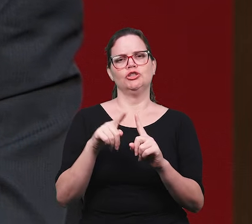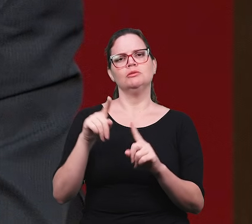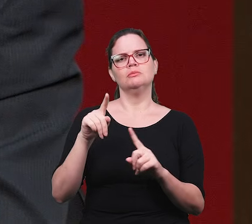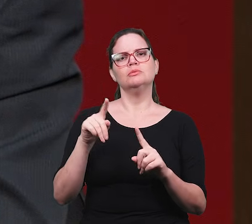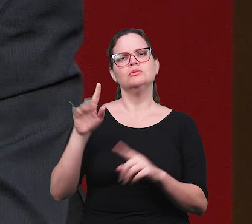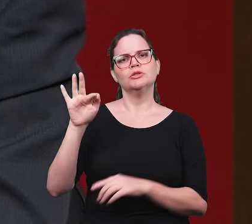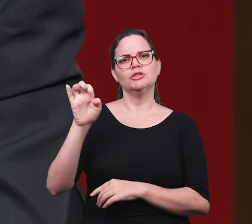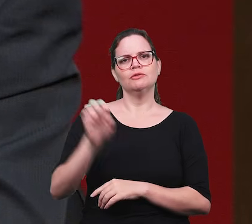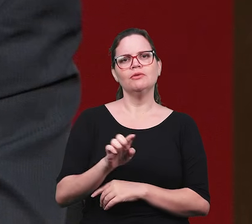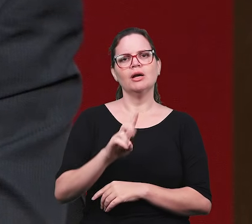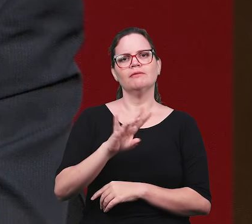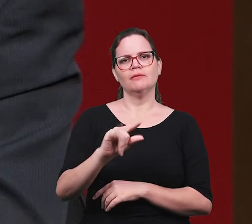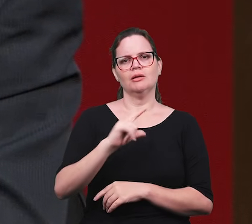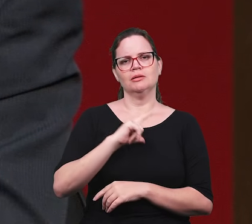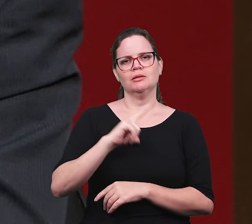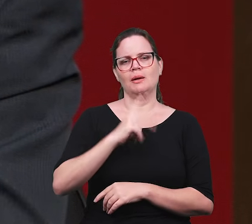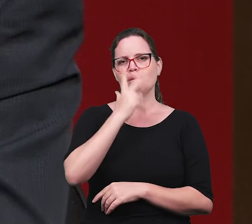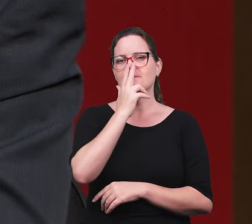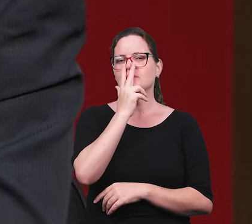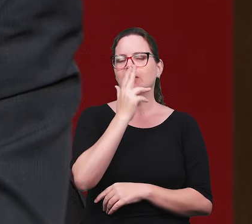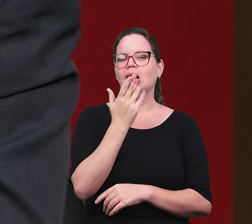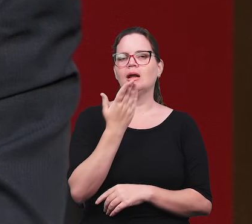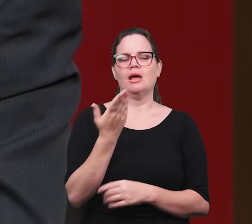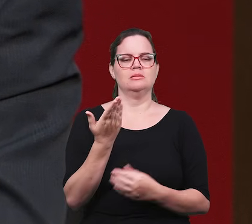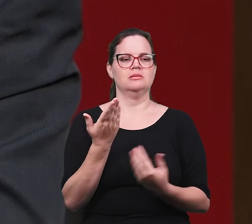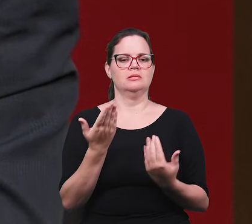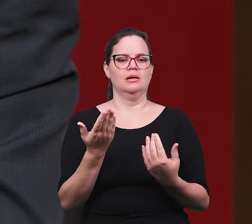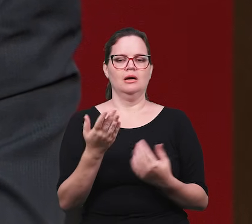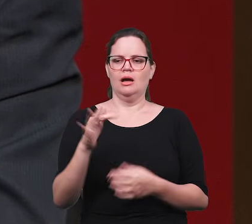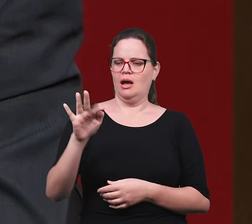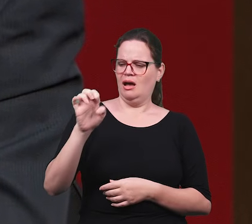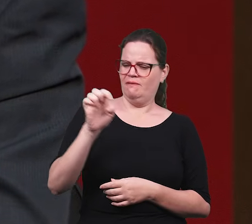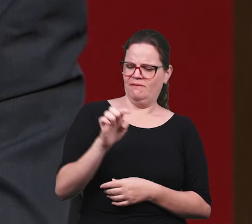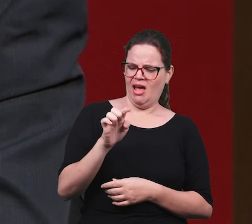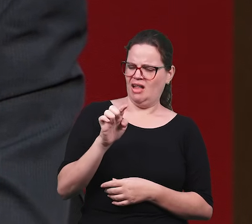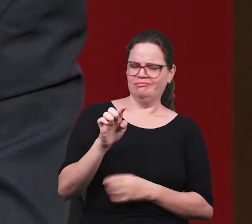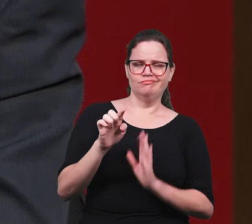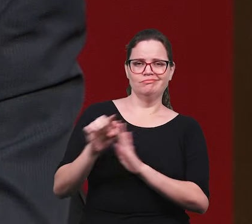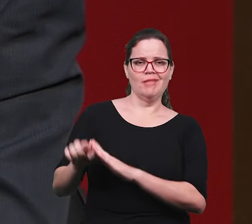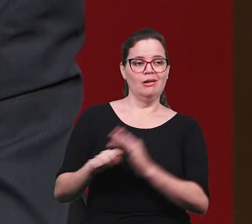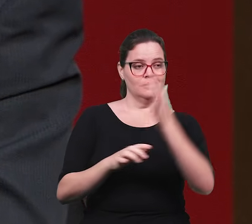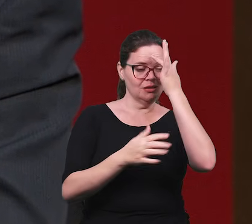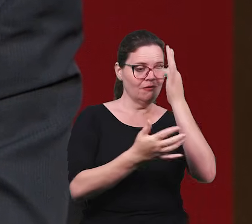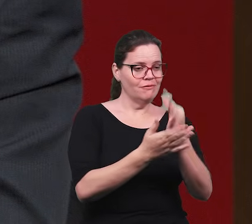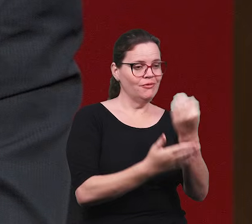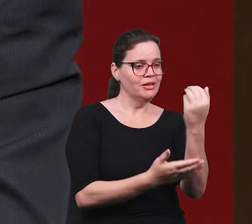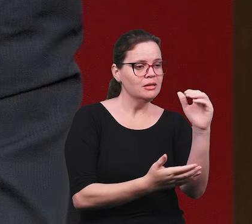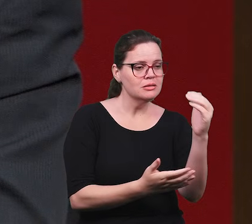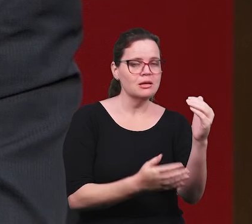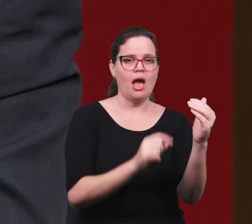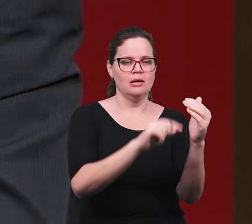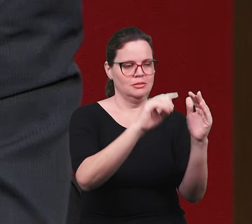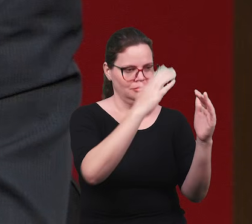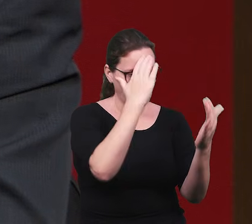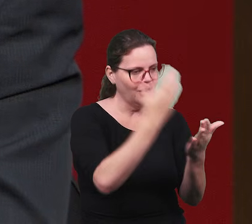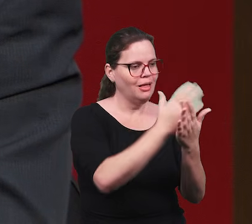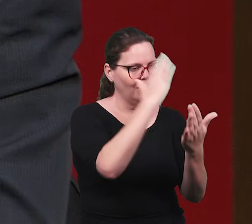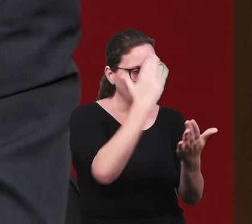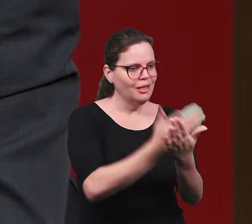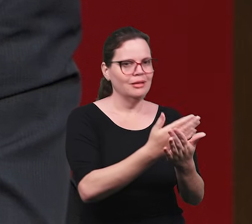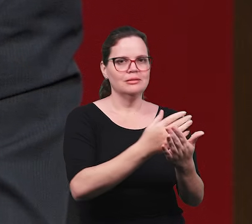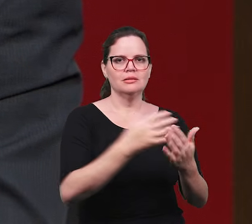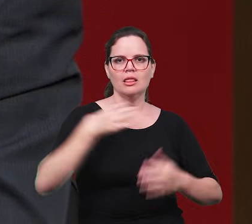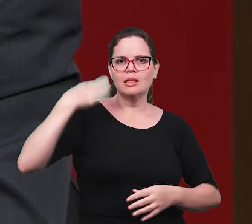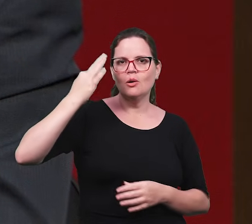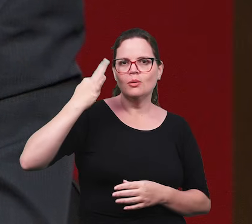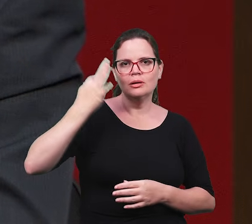vão embasar a sua fé simplesmente na ciência, puramente na ciência, outros a respeito de uma fé teórica, como